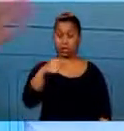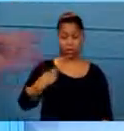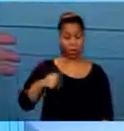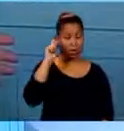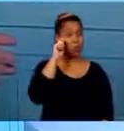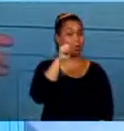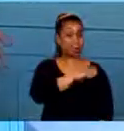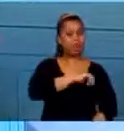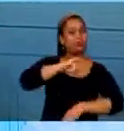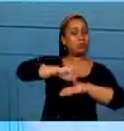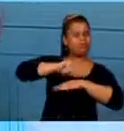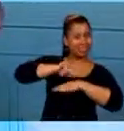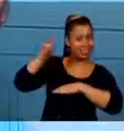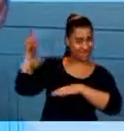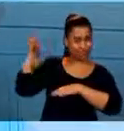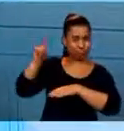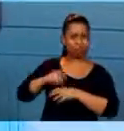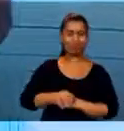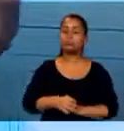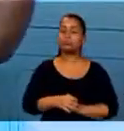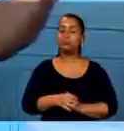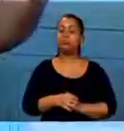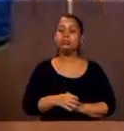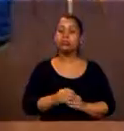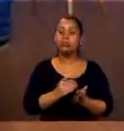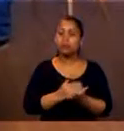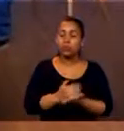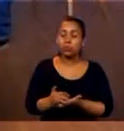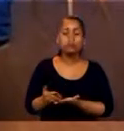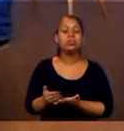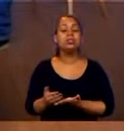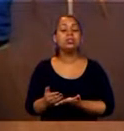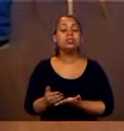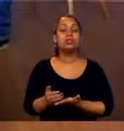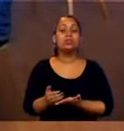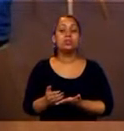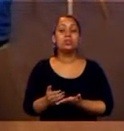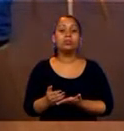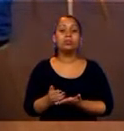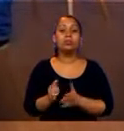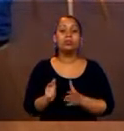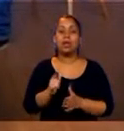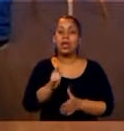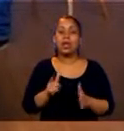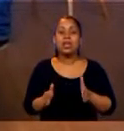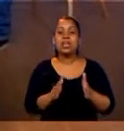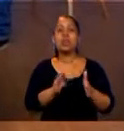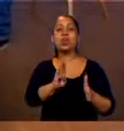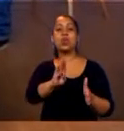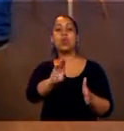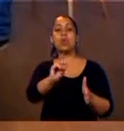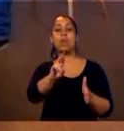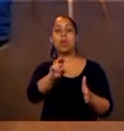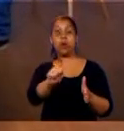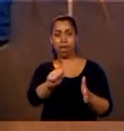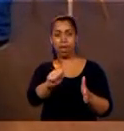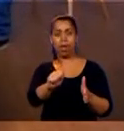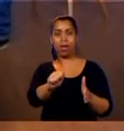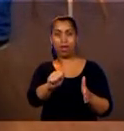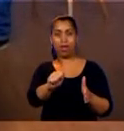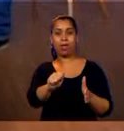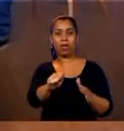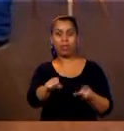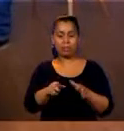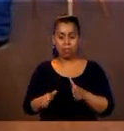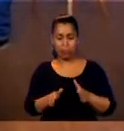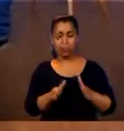Preto, o centro de Rio Preto, começando pelo interflúvio do Rio Borá, do Córrego Canela, do